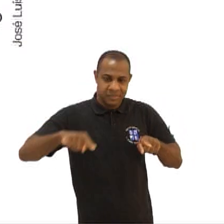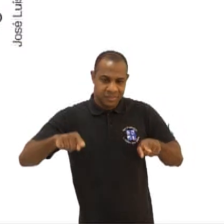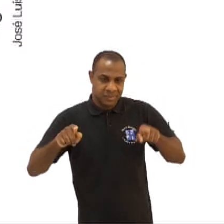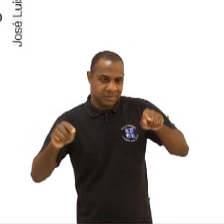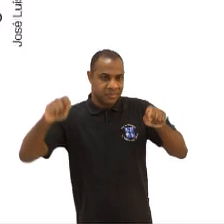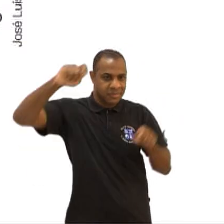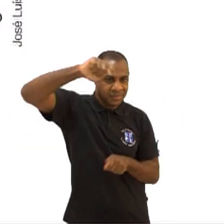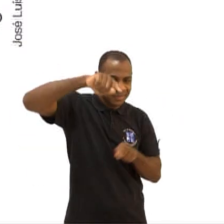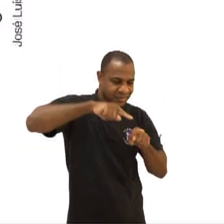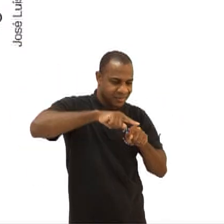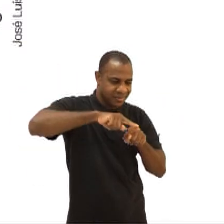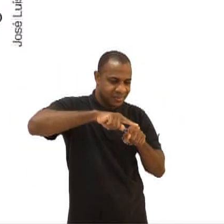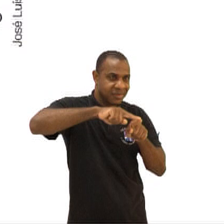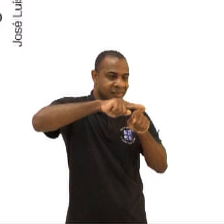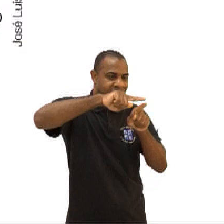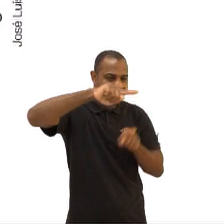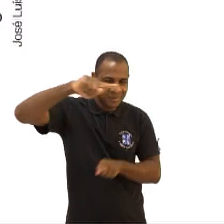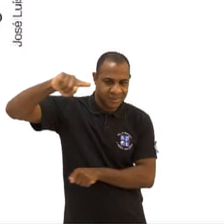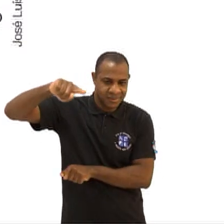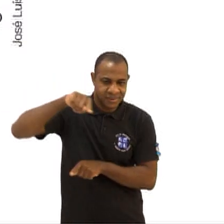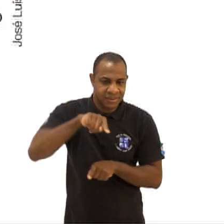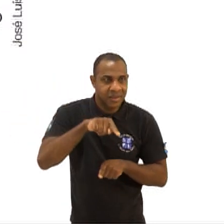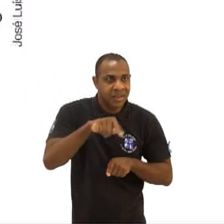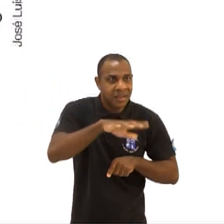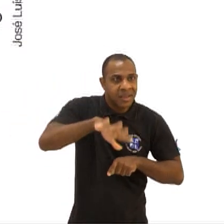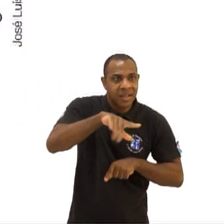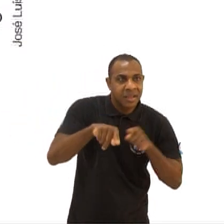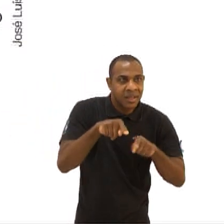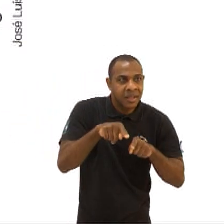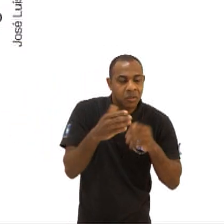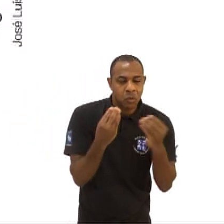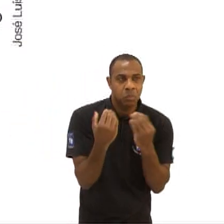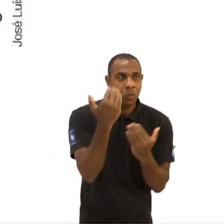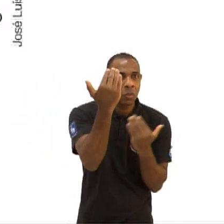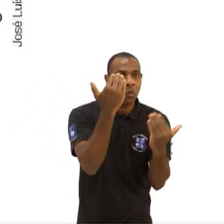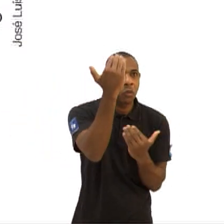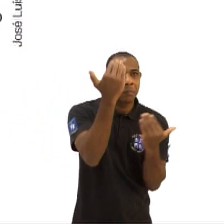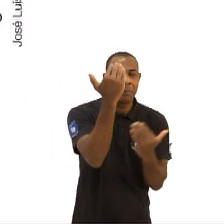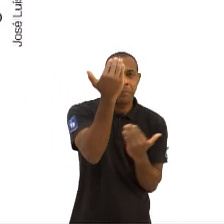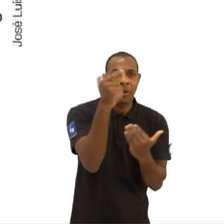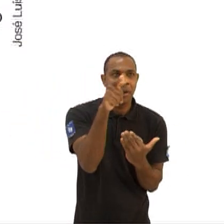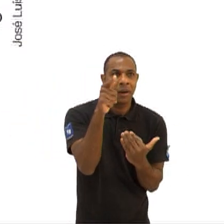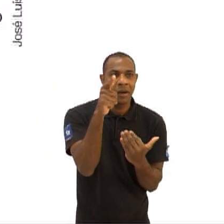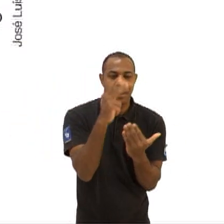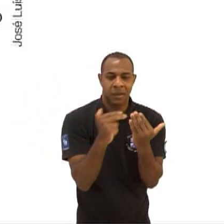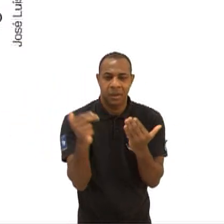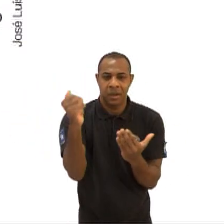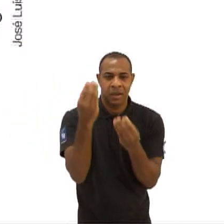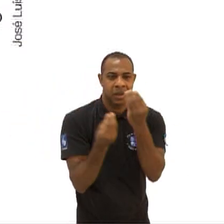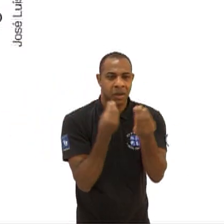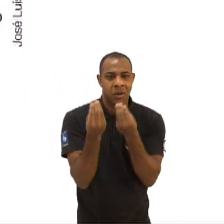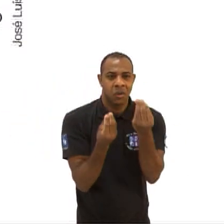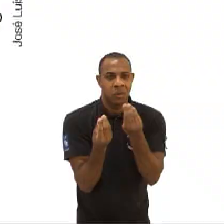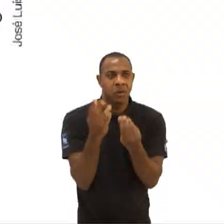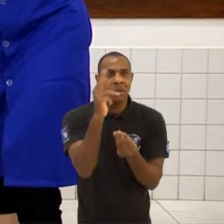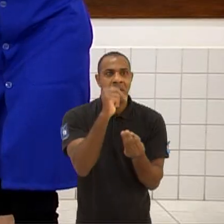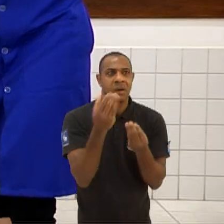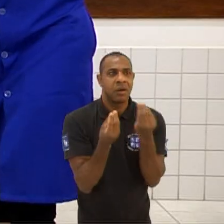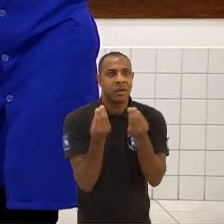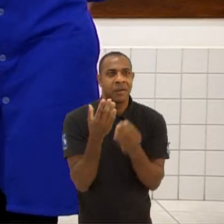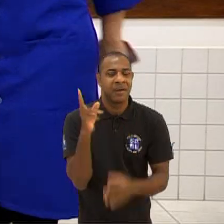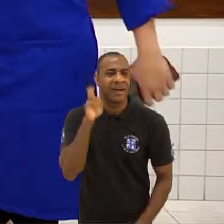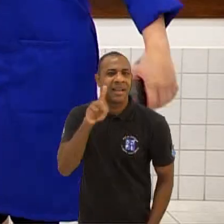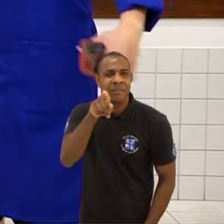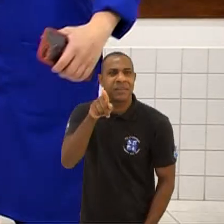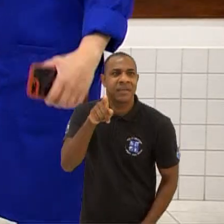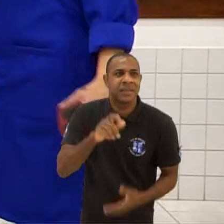né? E ele pergunta assim, qual a medida X? Como é que eu vou comparar essas figuras aqui, né? Vocês lembram que eu